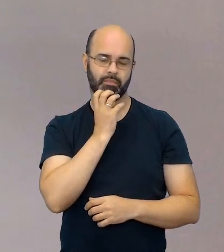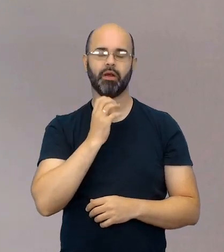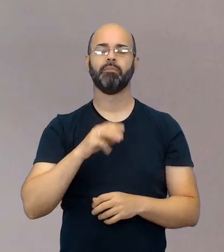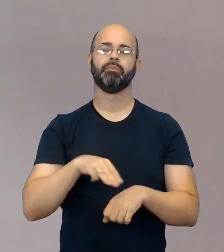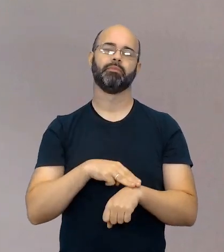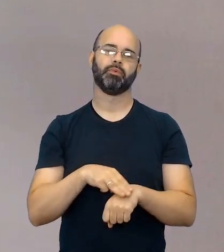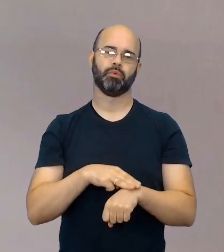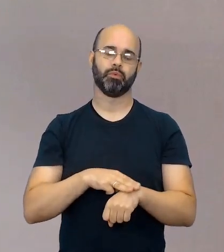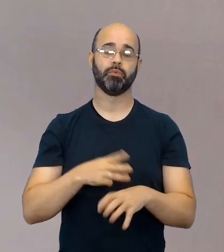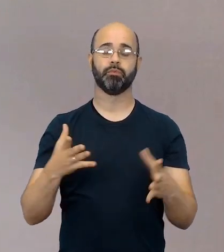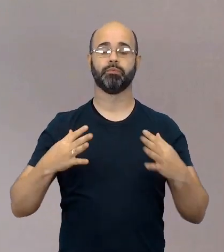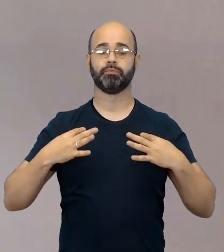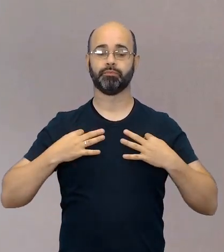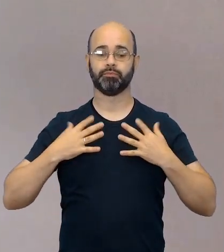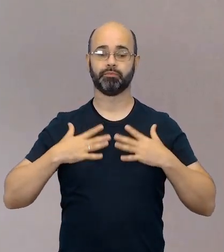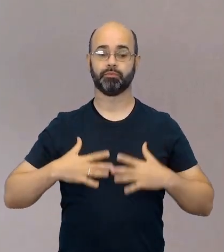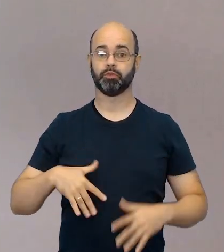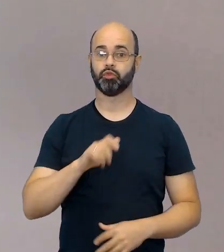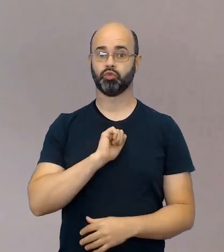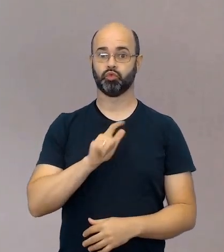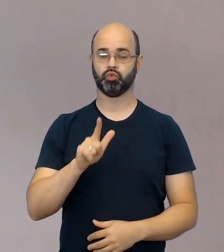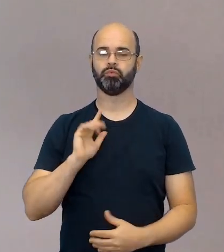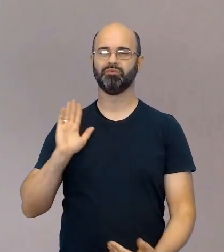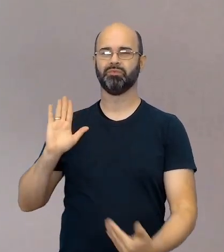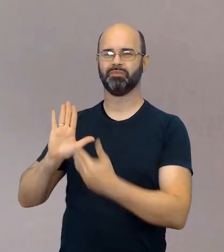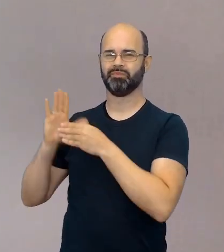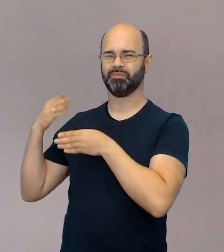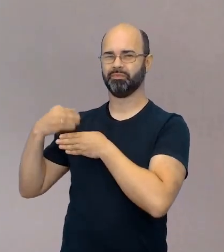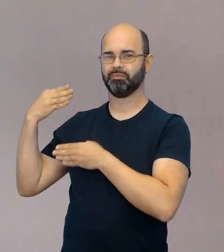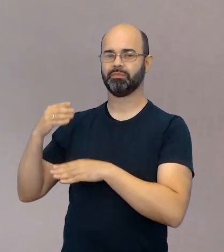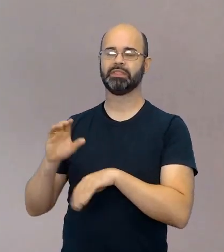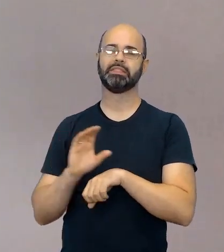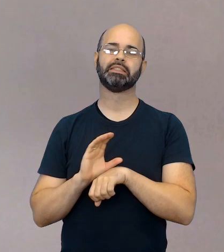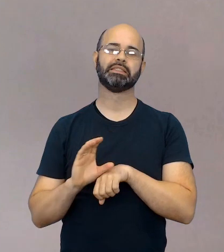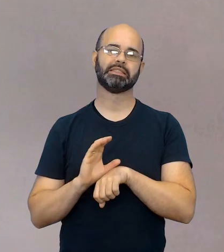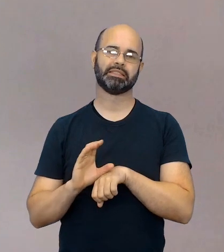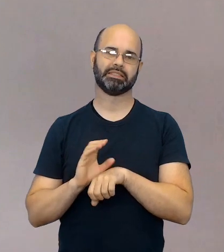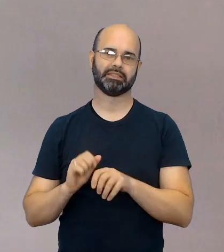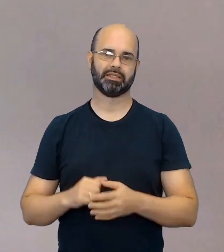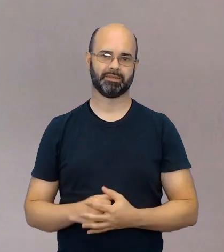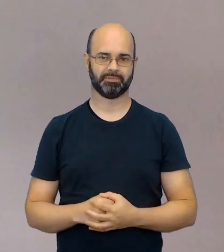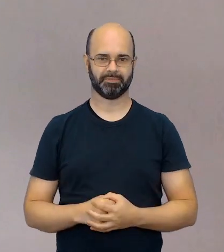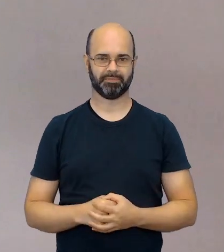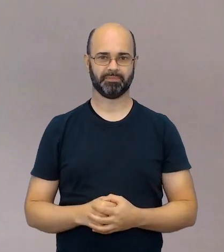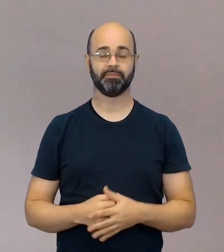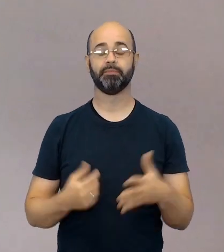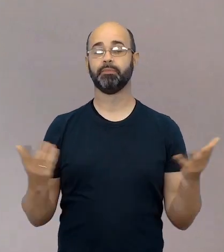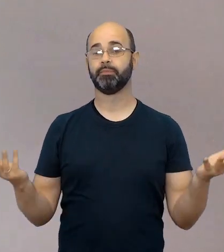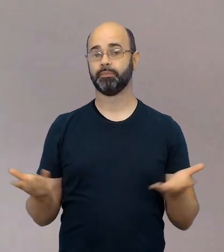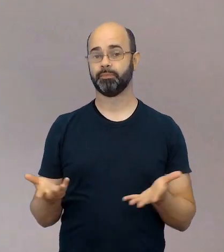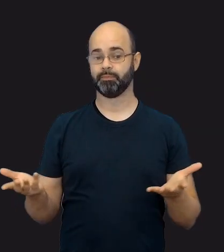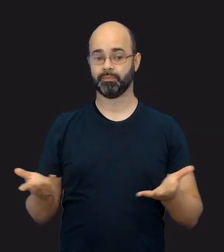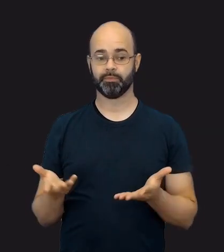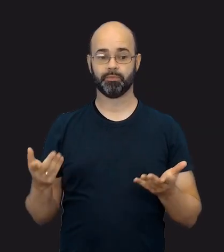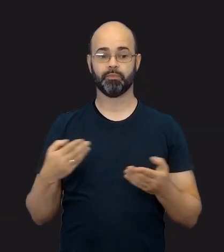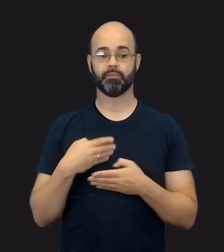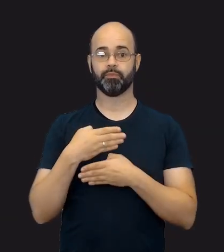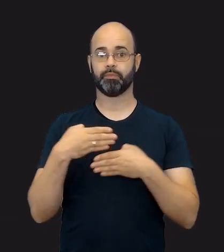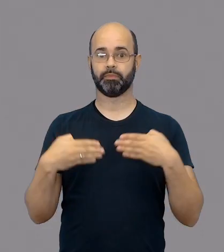Estou vestindo uma camiseta azul e atrás de mim tem uma parede cinza. Peço a licença de vocês para compartilhar a